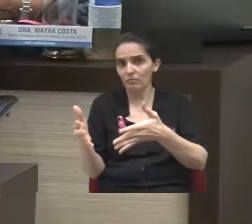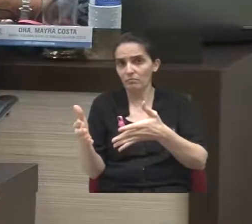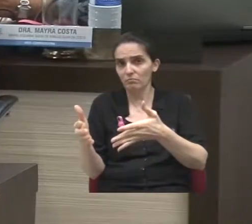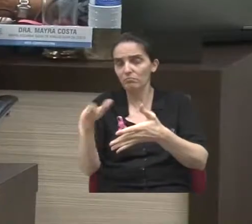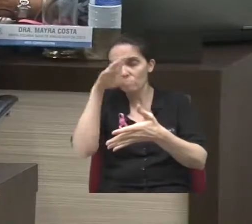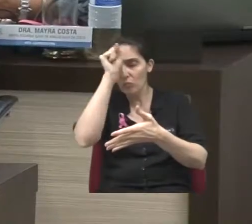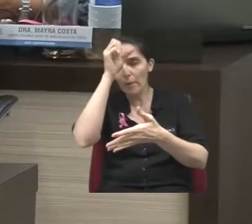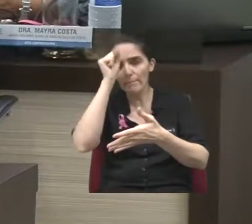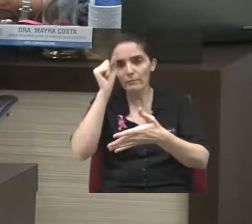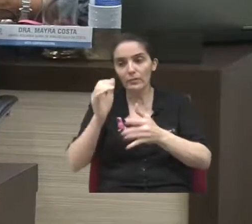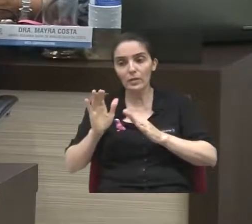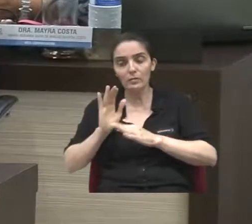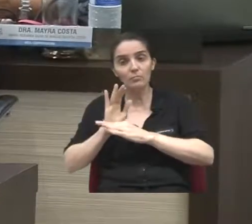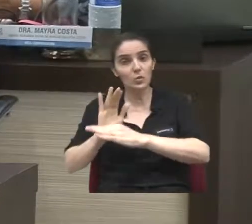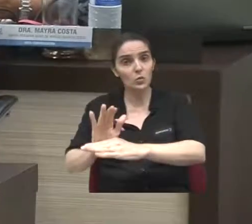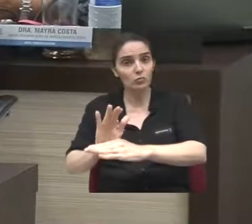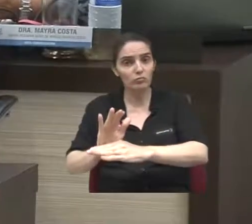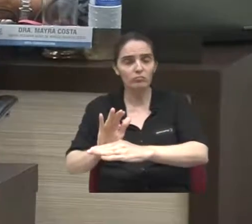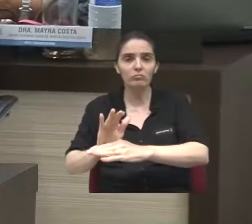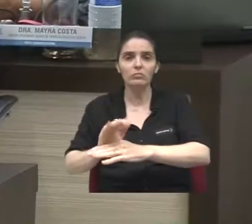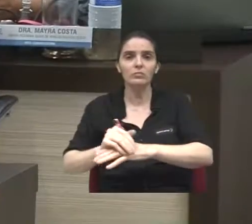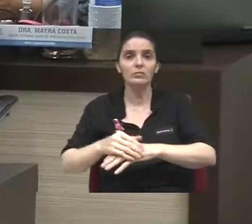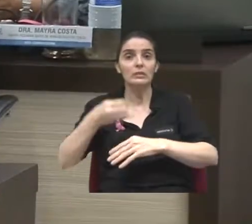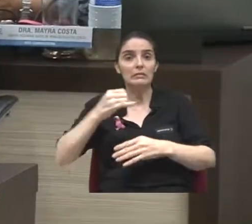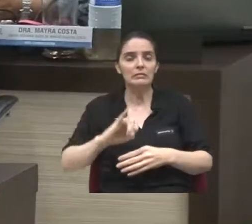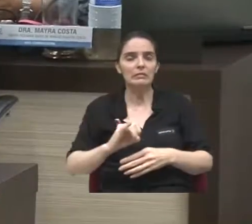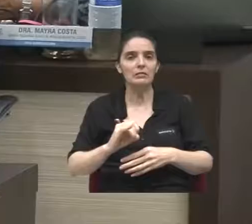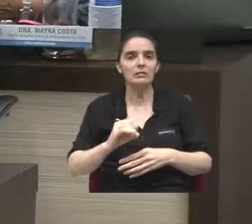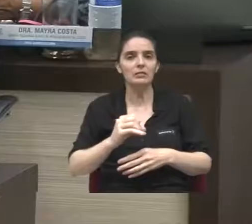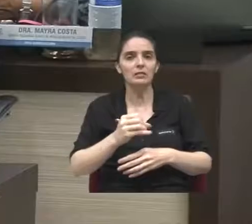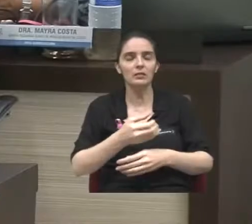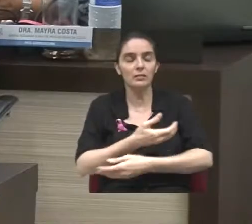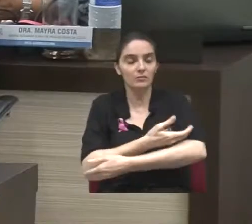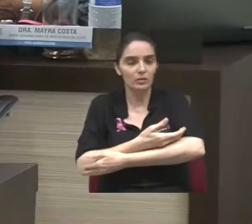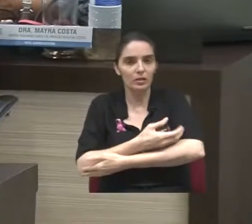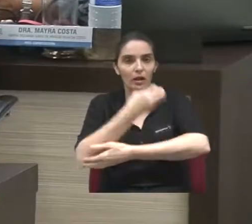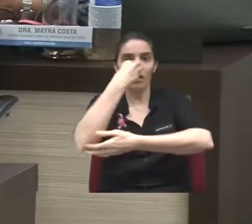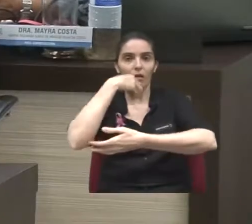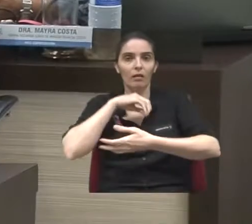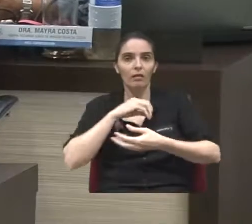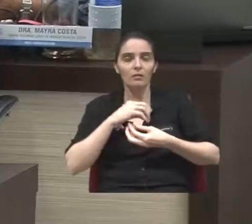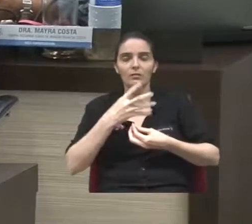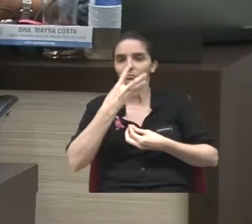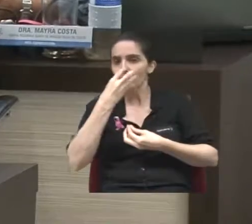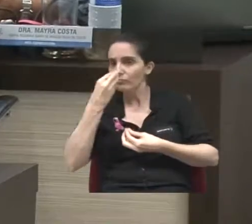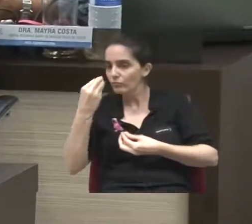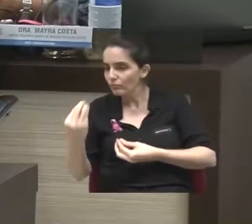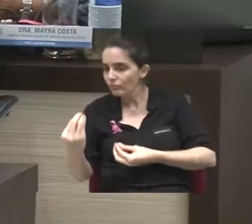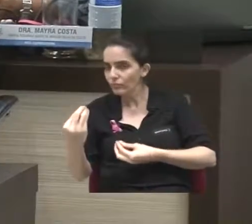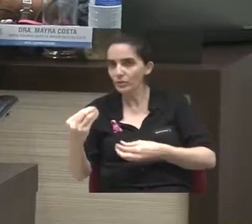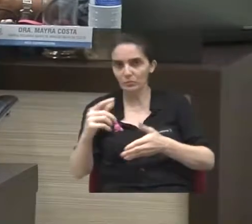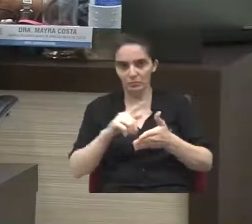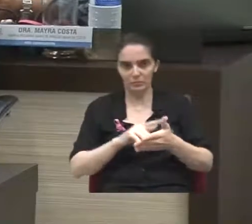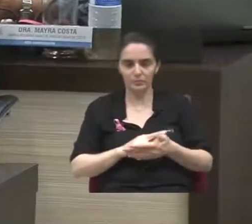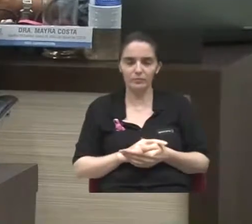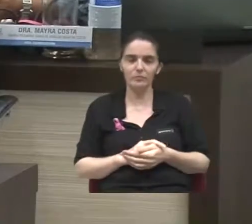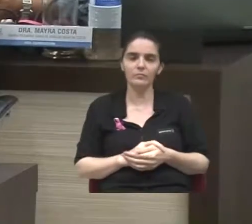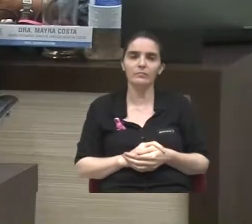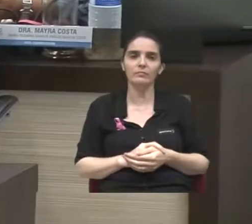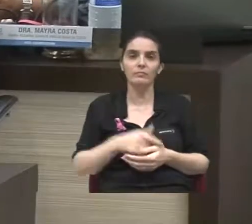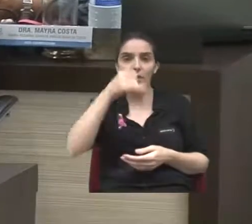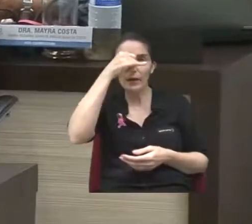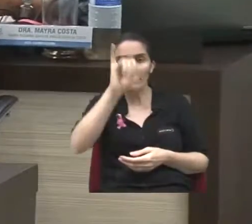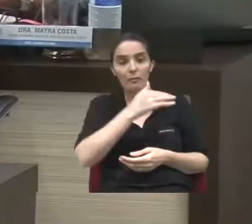em caso de engasgamento, aspiração de corpo estranho e prevenção de morte súbita.